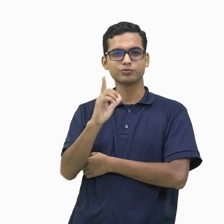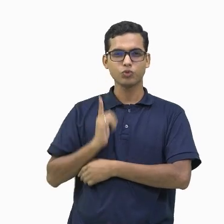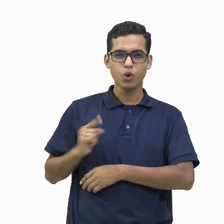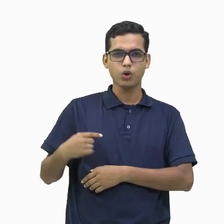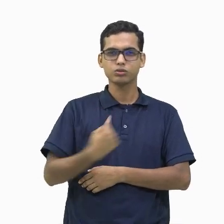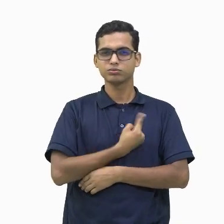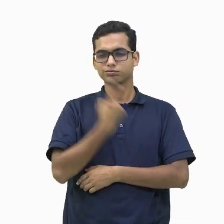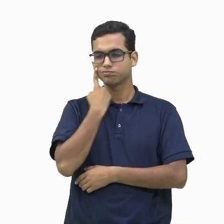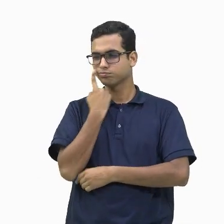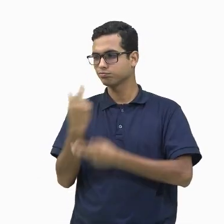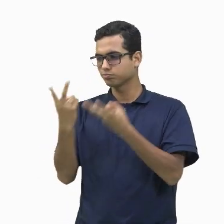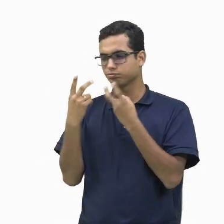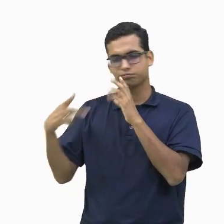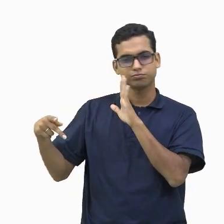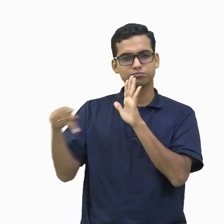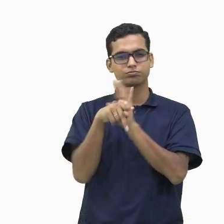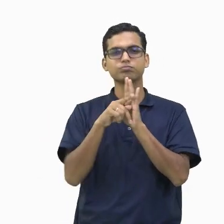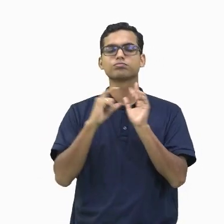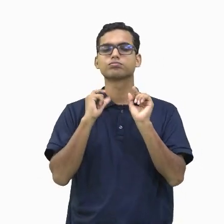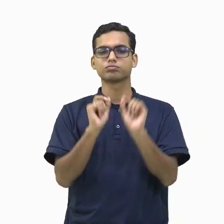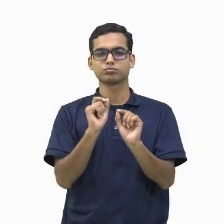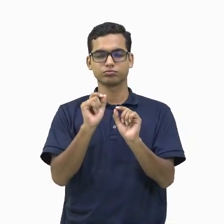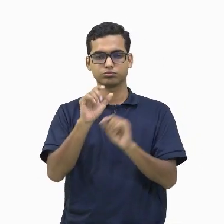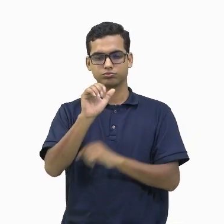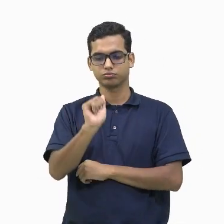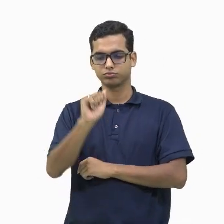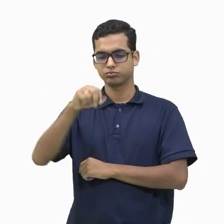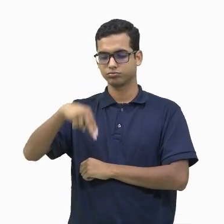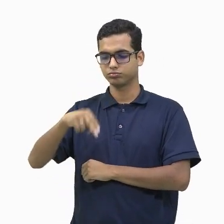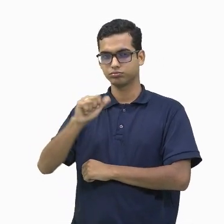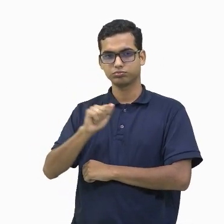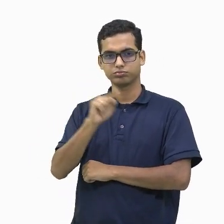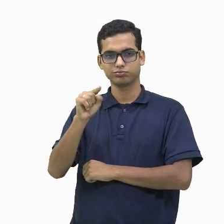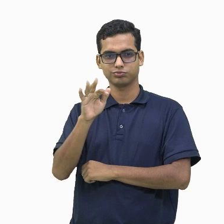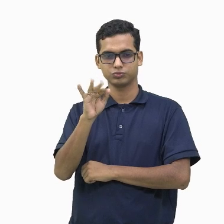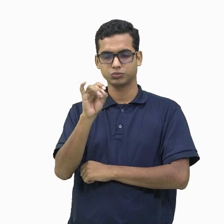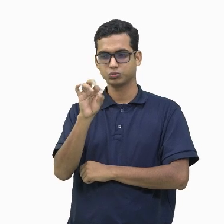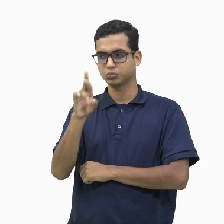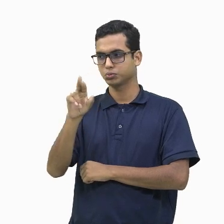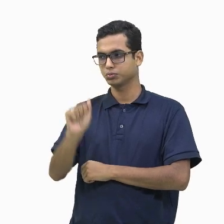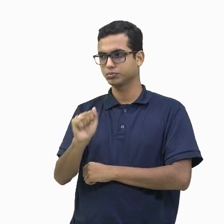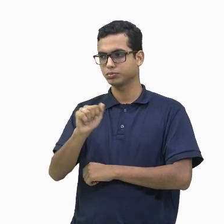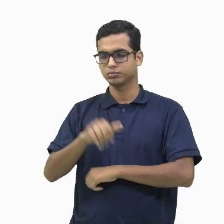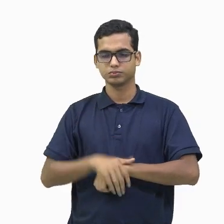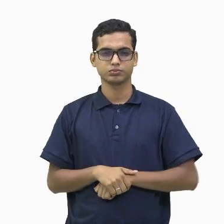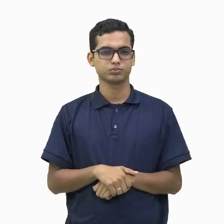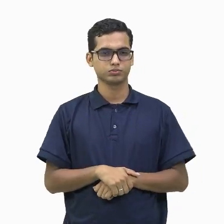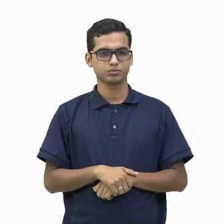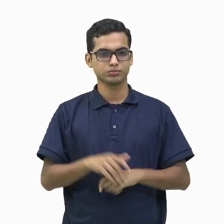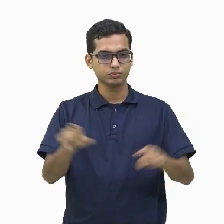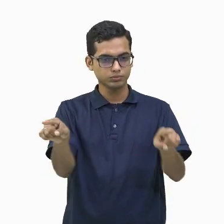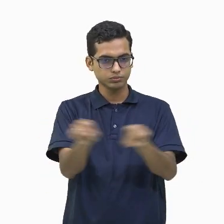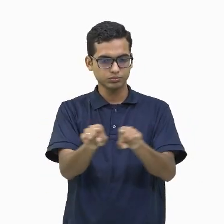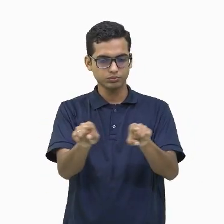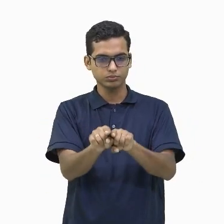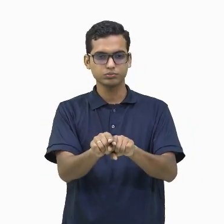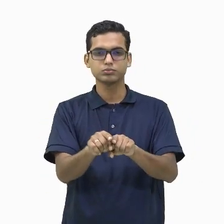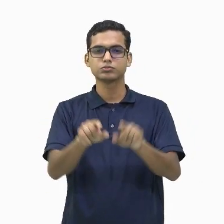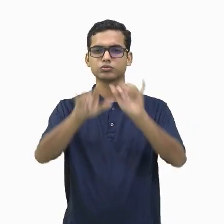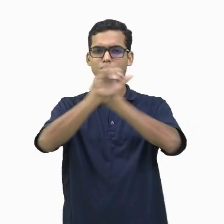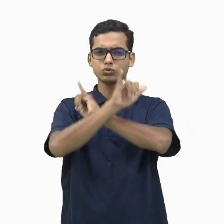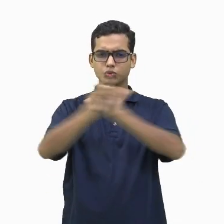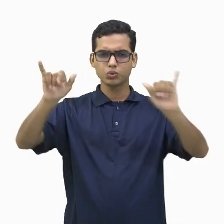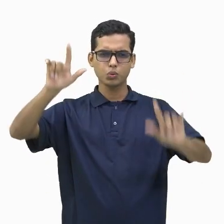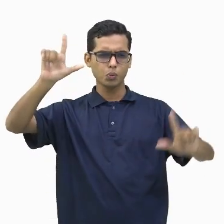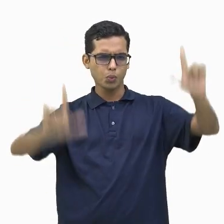anáfora, tá? Outro exemplo. Que inclusive era um slogan de uma campanha